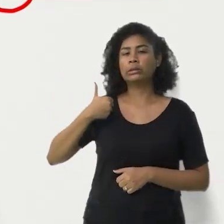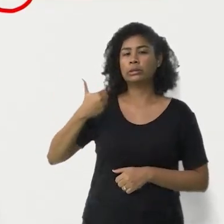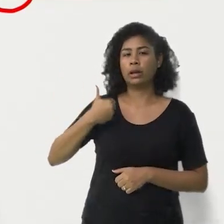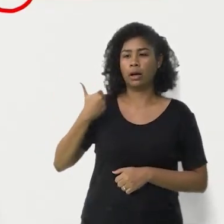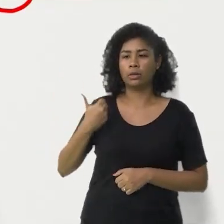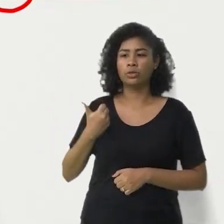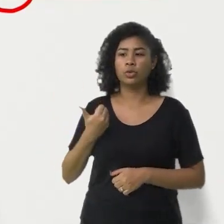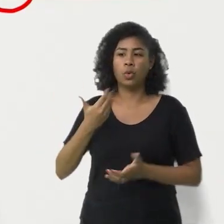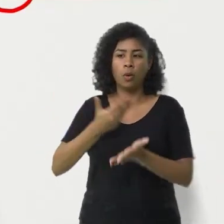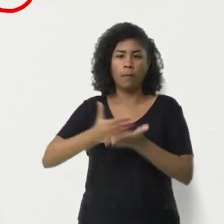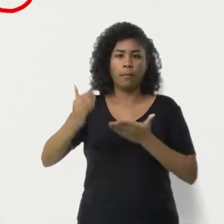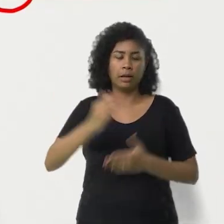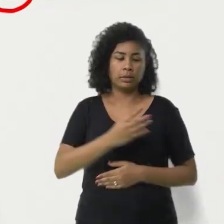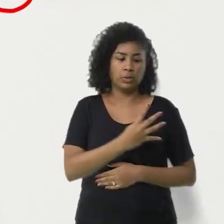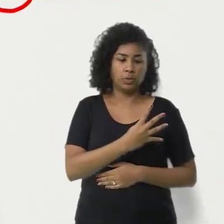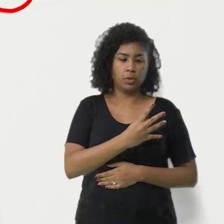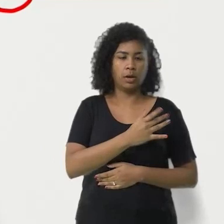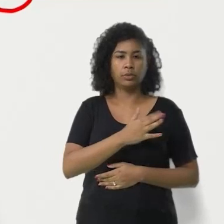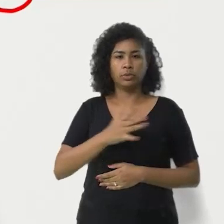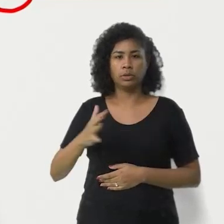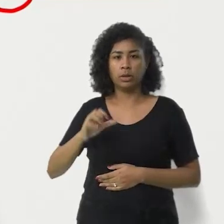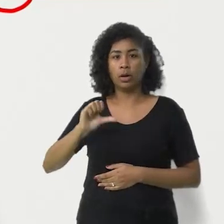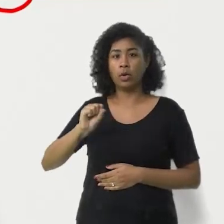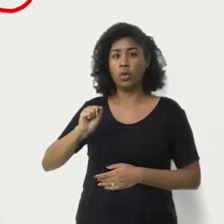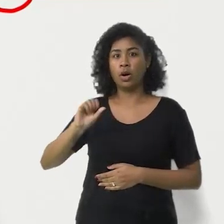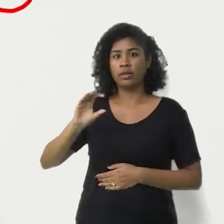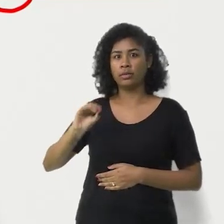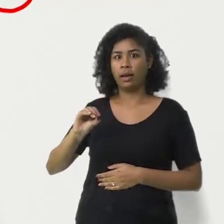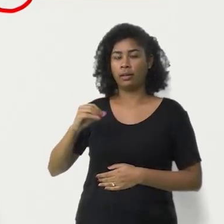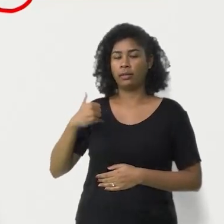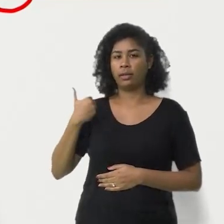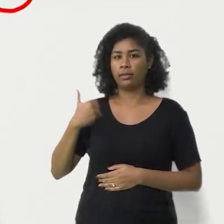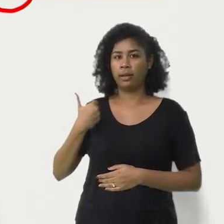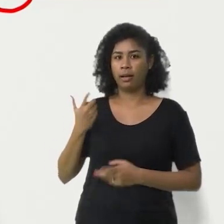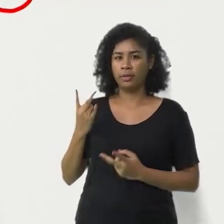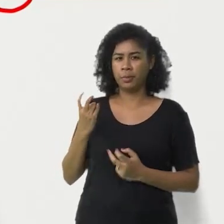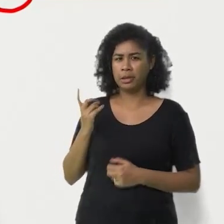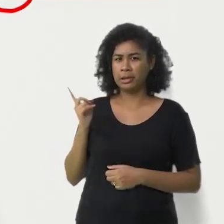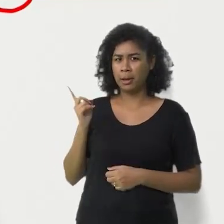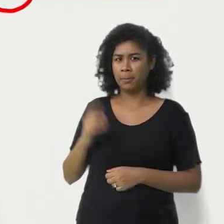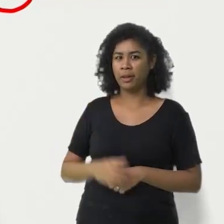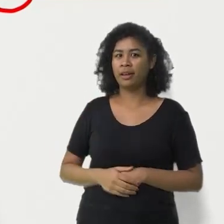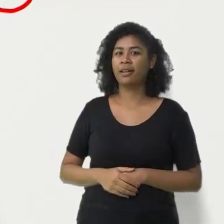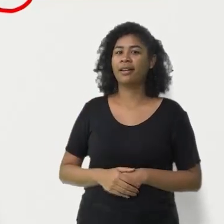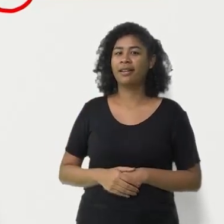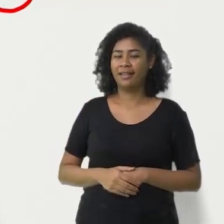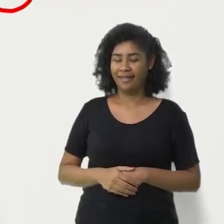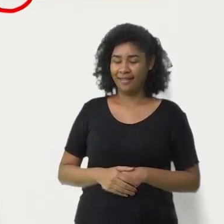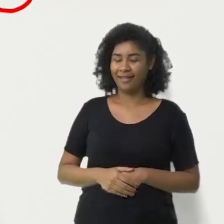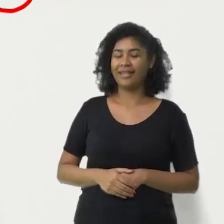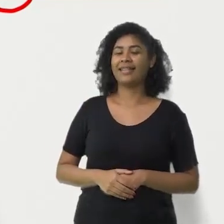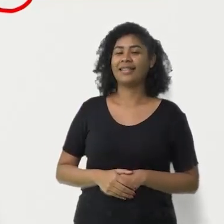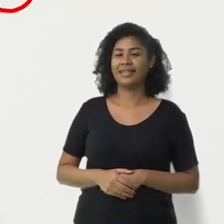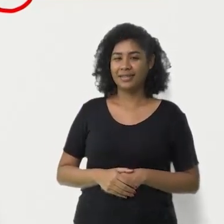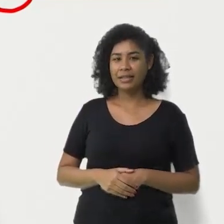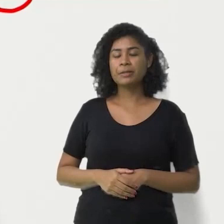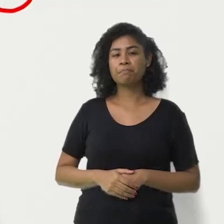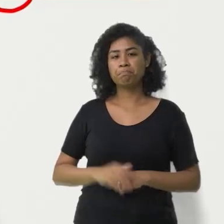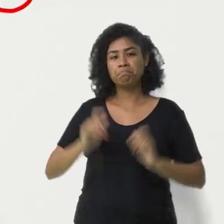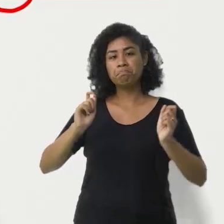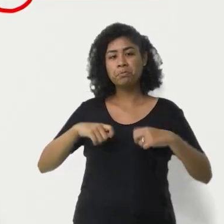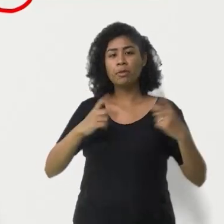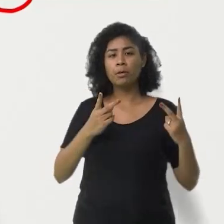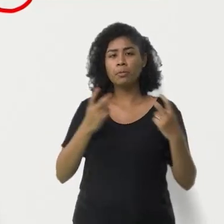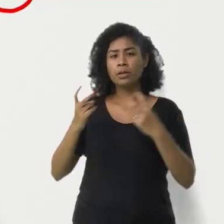de 0 a 4 e vai chegar até os 80 anos ou mais. Então, a gente observa, né, que na